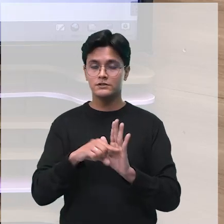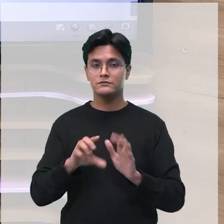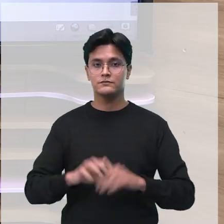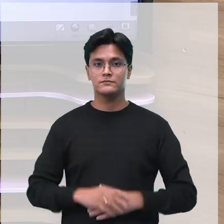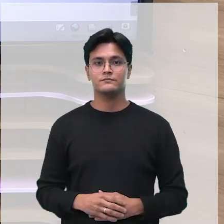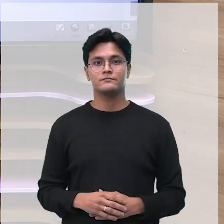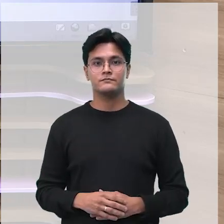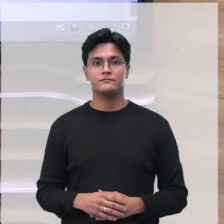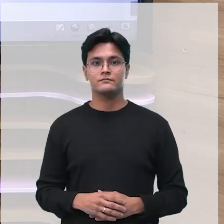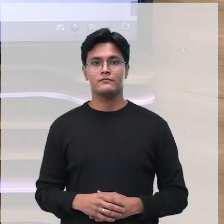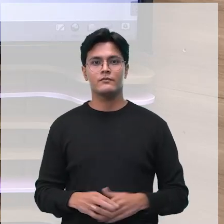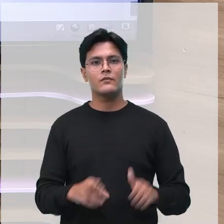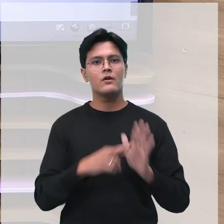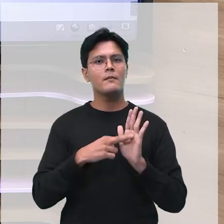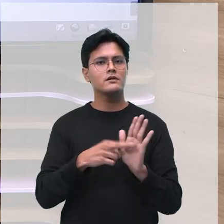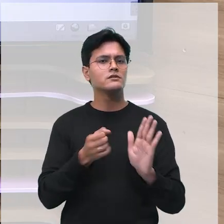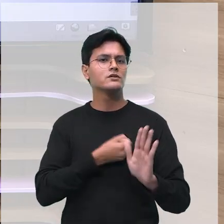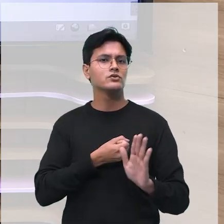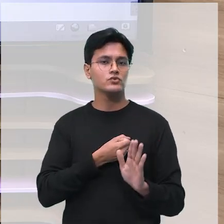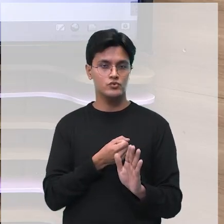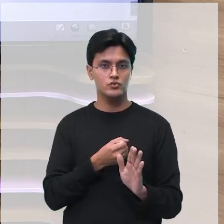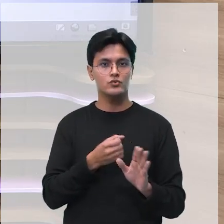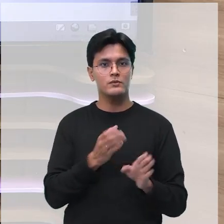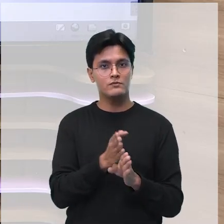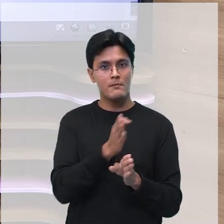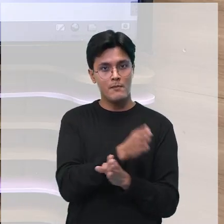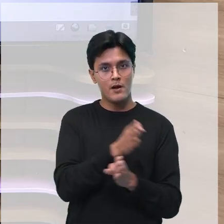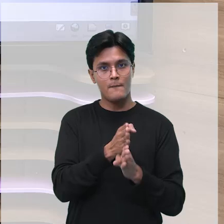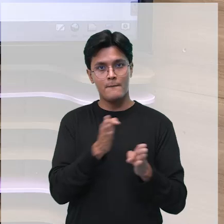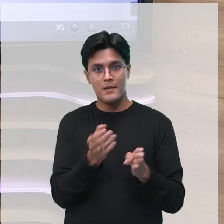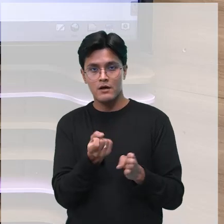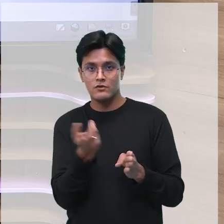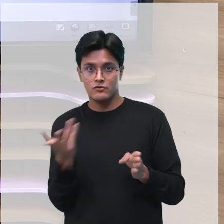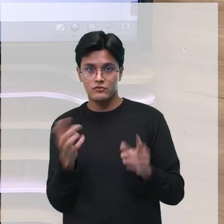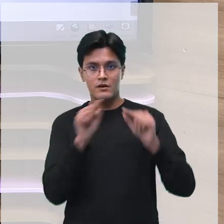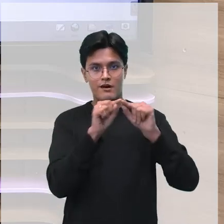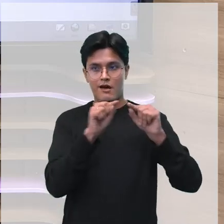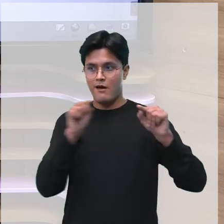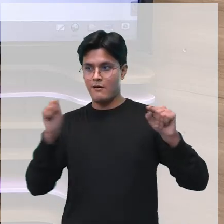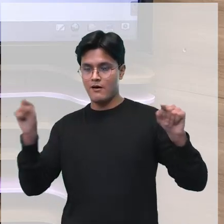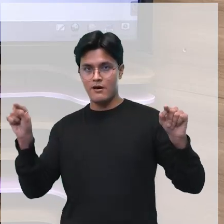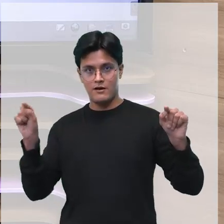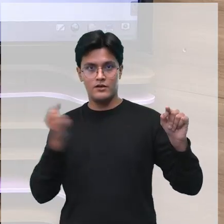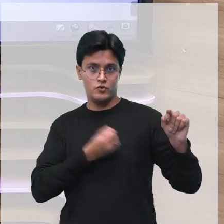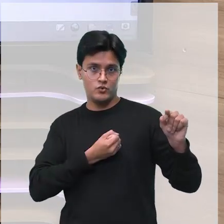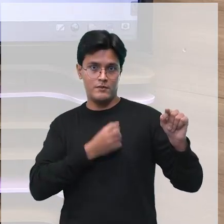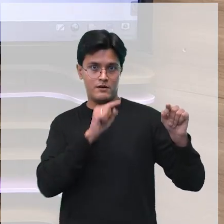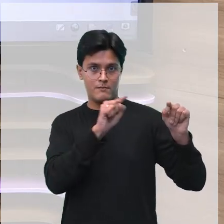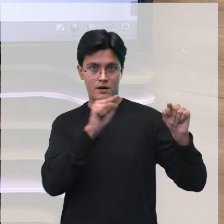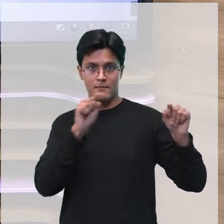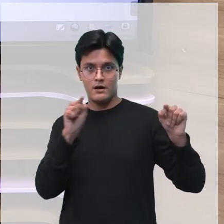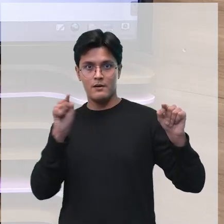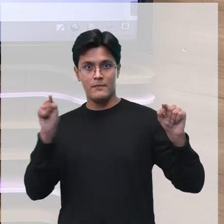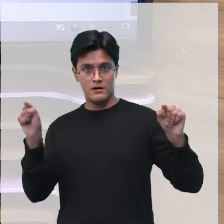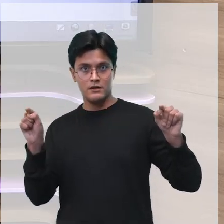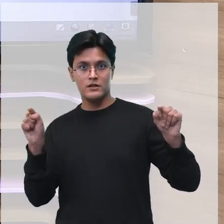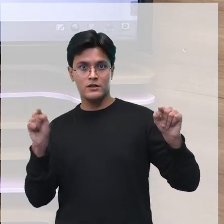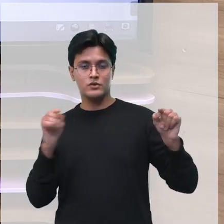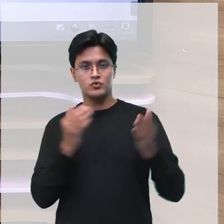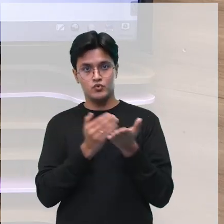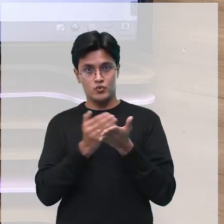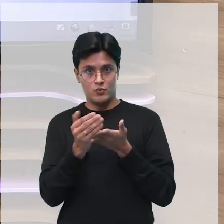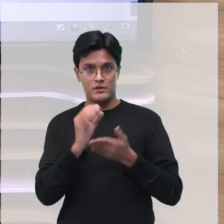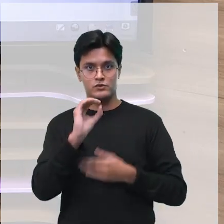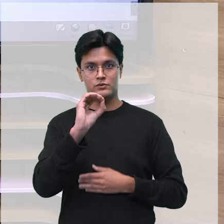aí representando esses números inteiros na reta numérica nós temos algo desse tipo aqui no meio no